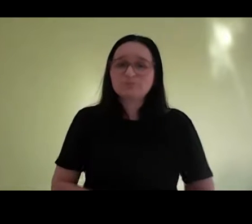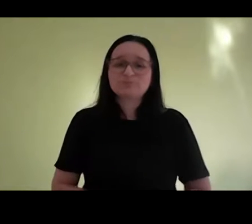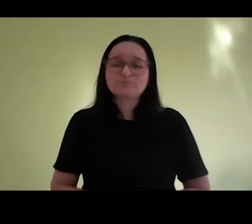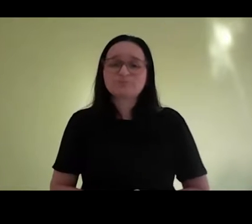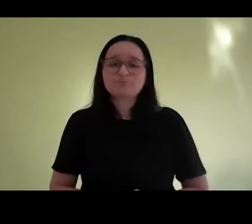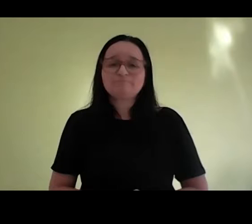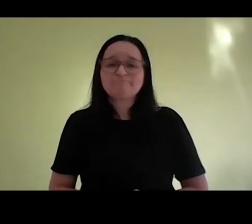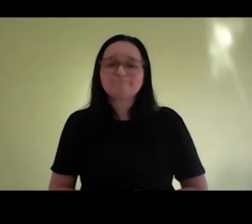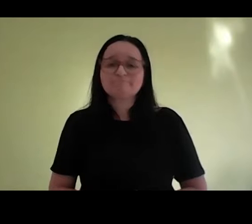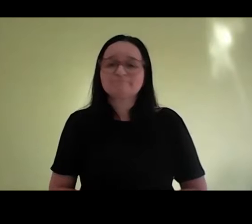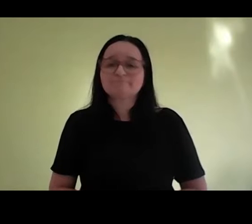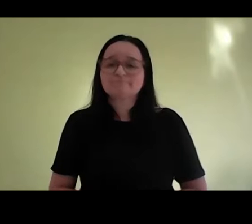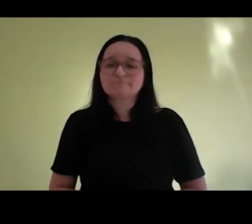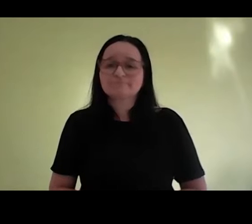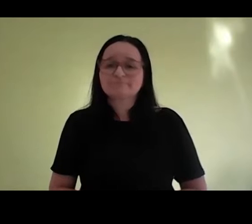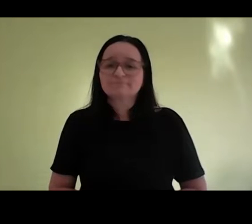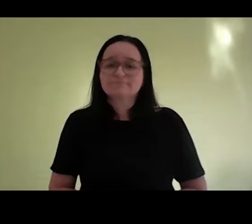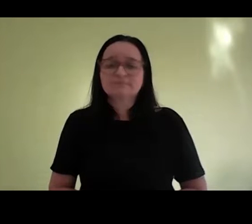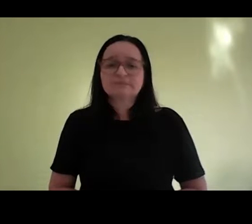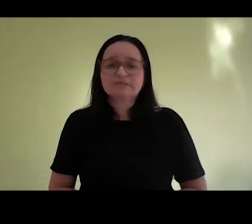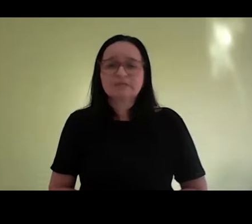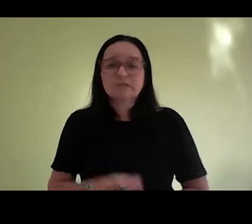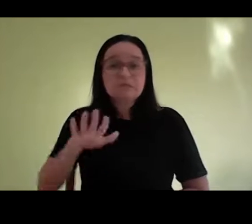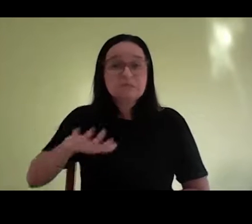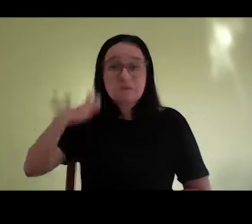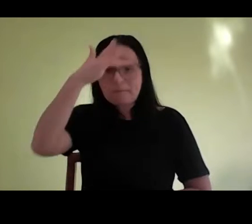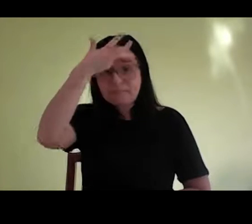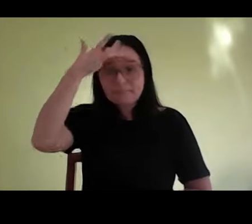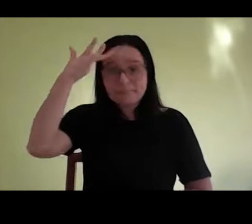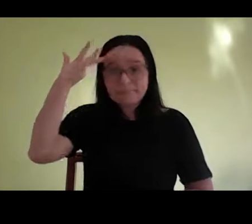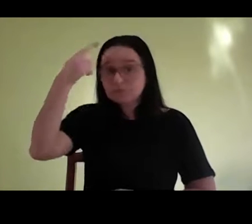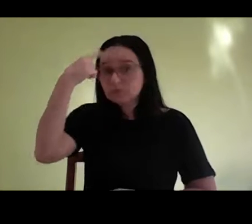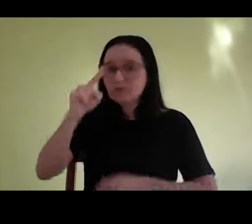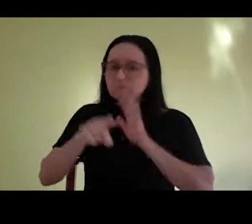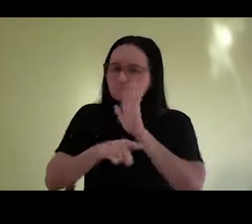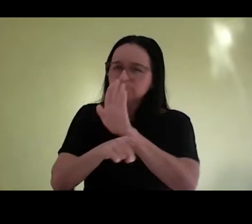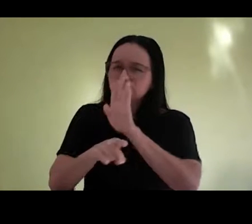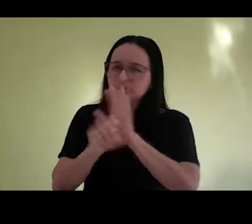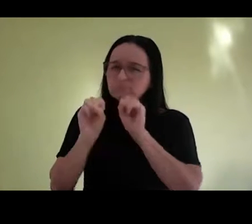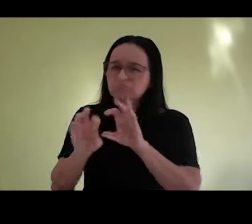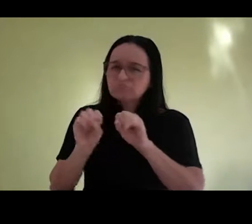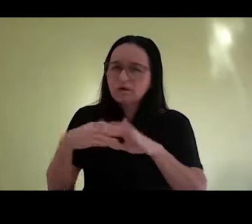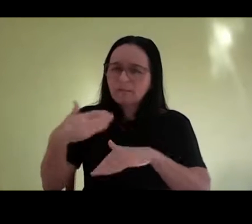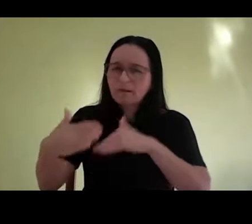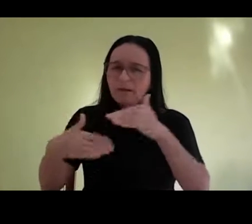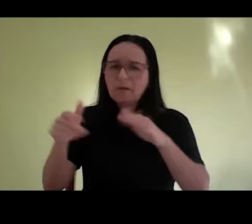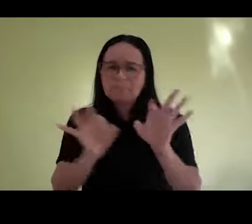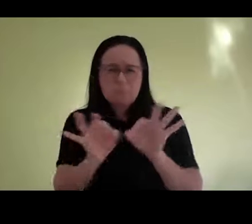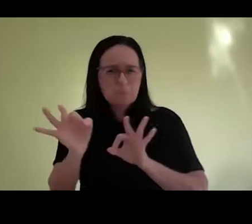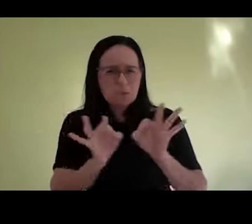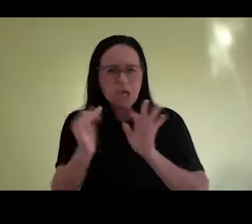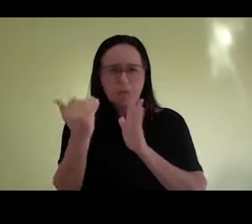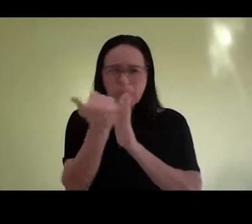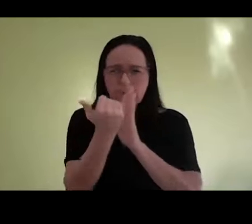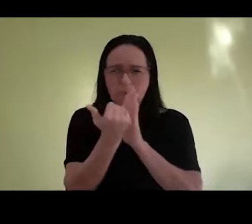Pessoas que quase não sabiam codar, que nós treinamos, que fizeram entregas de projetos, que foram